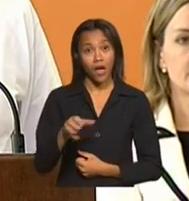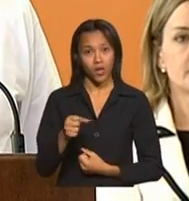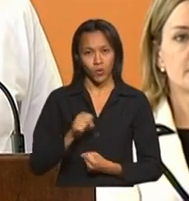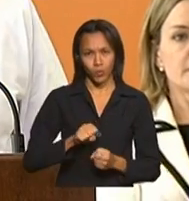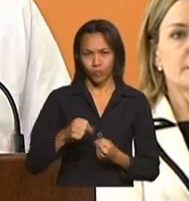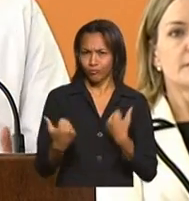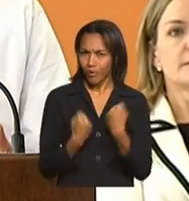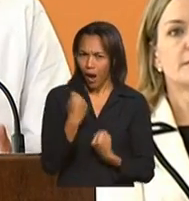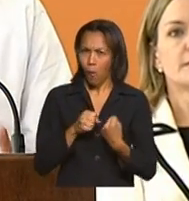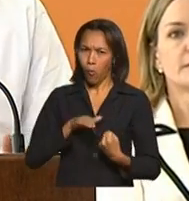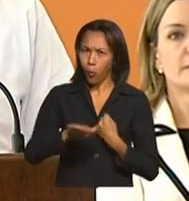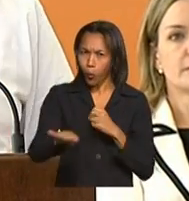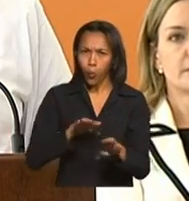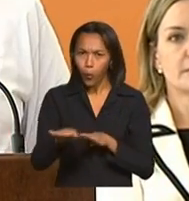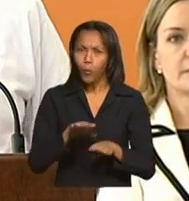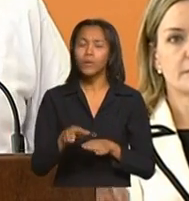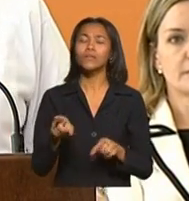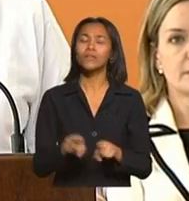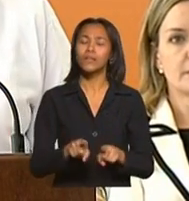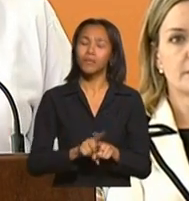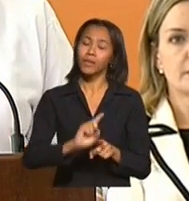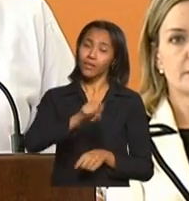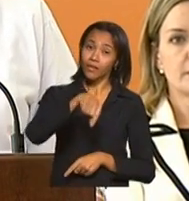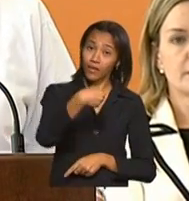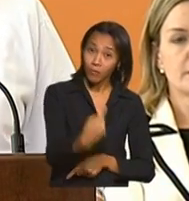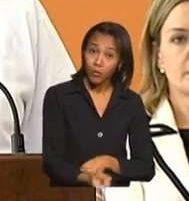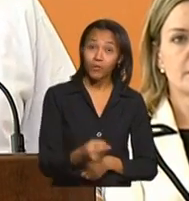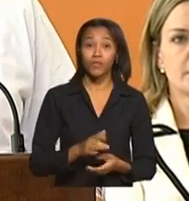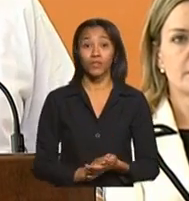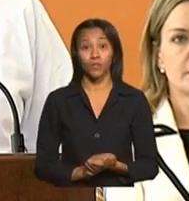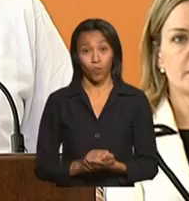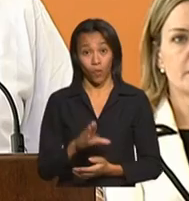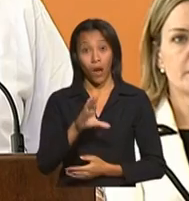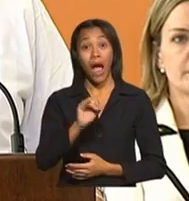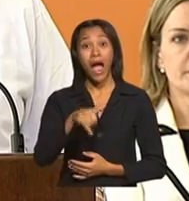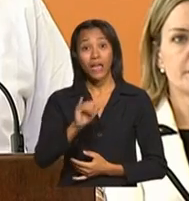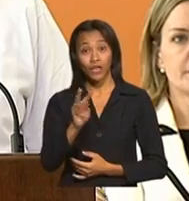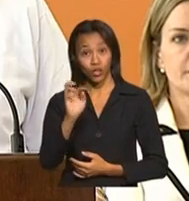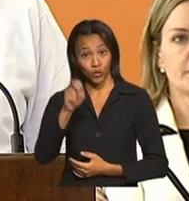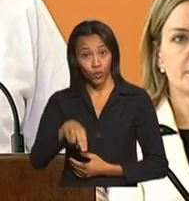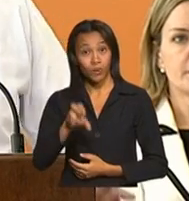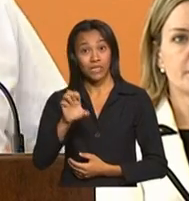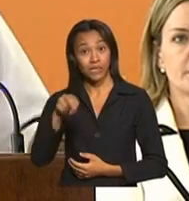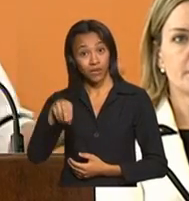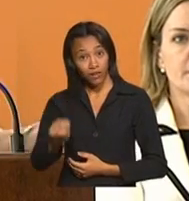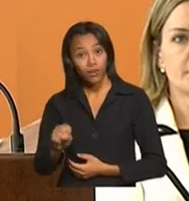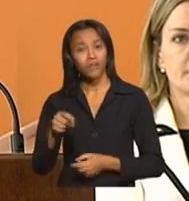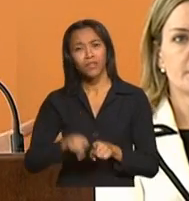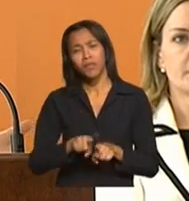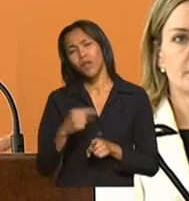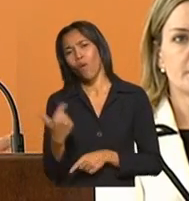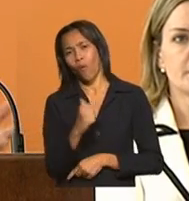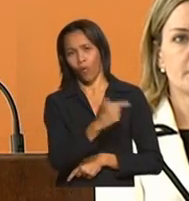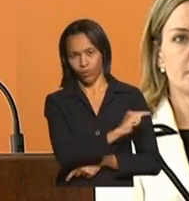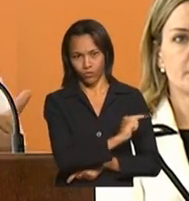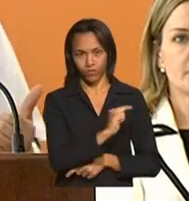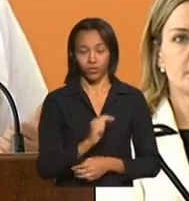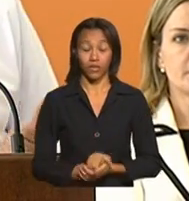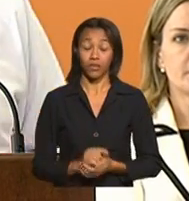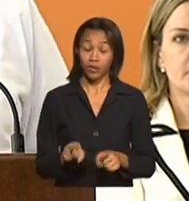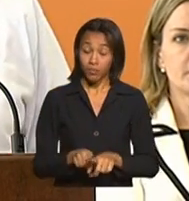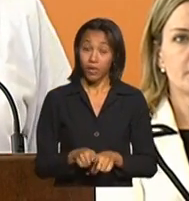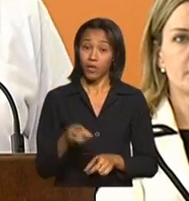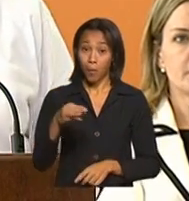depois nós vimos também com o Ayrton Senna e tantos outros. Cumprimentar o Marcelo Tass, que, como vocês